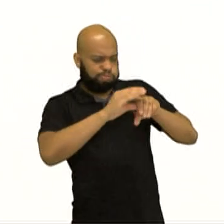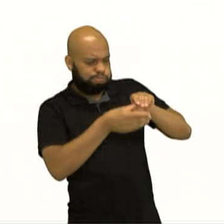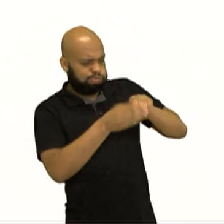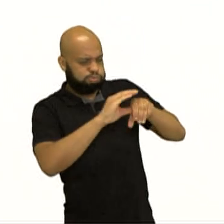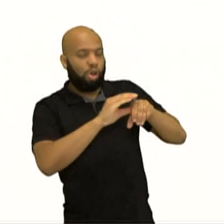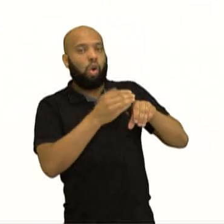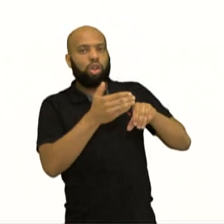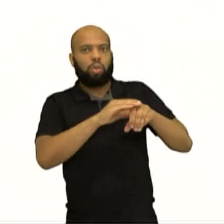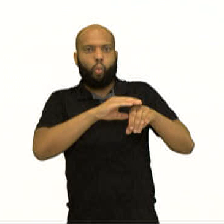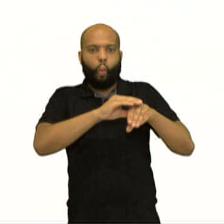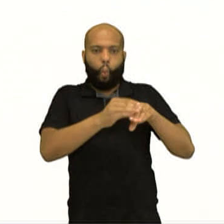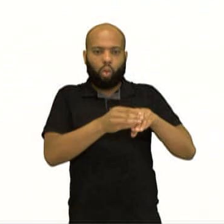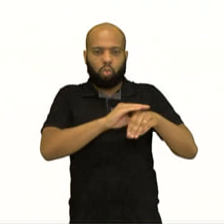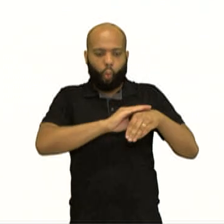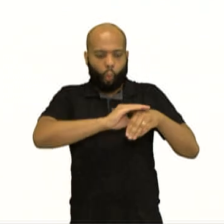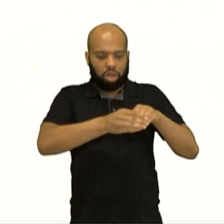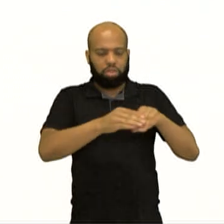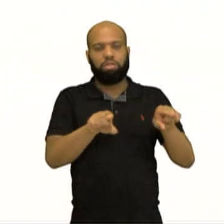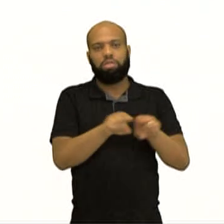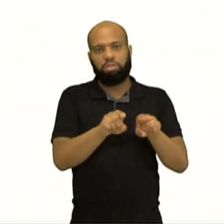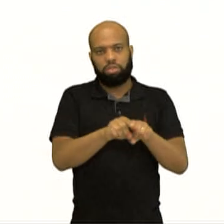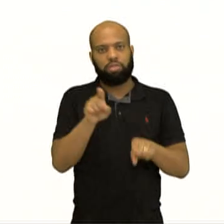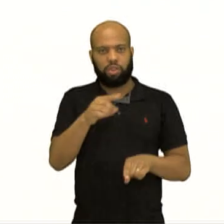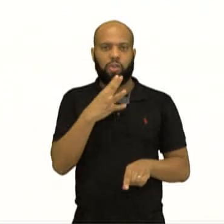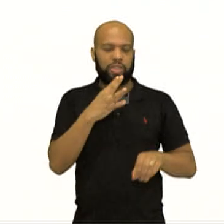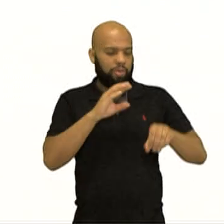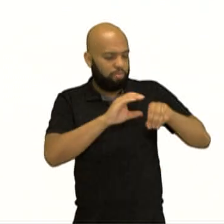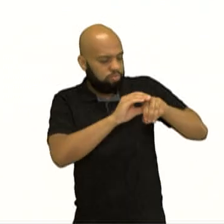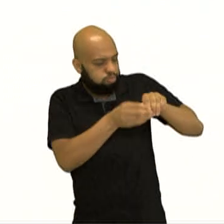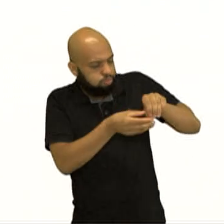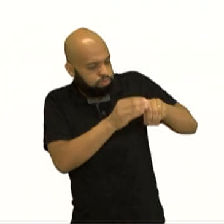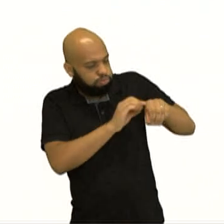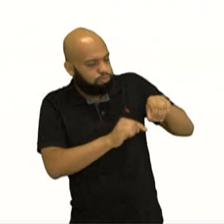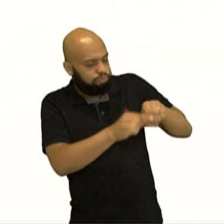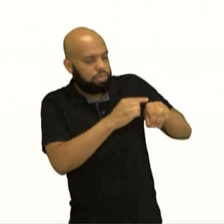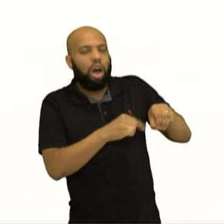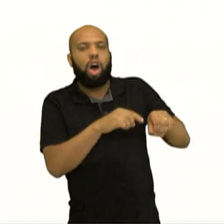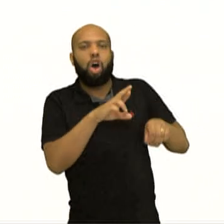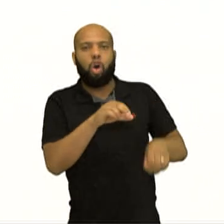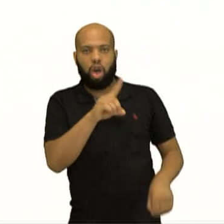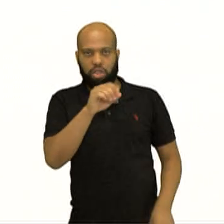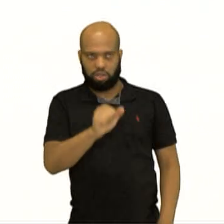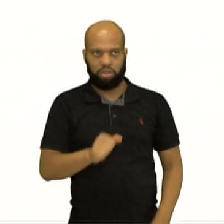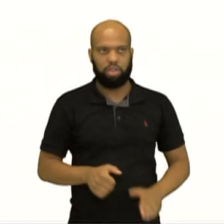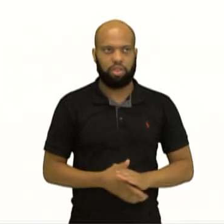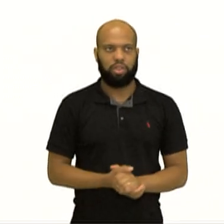não tanto. Então, para vocês conhecerem esse material.